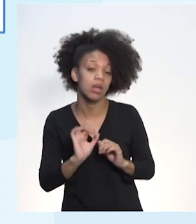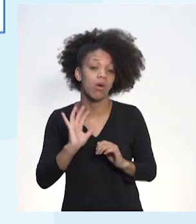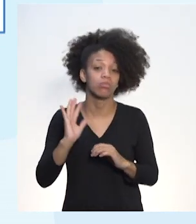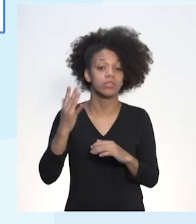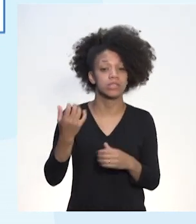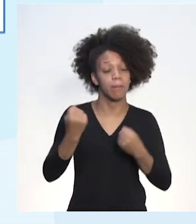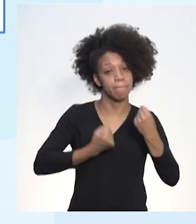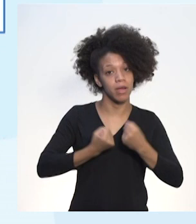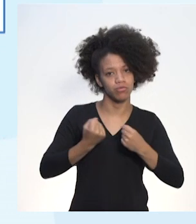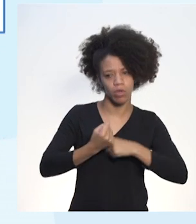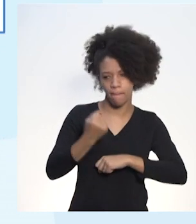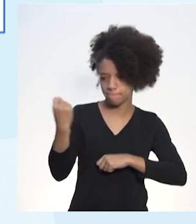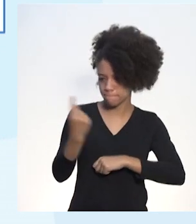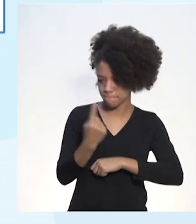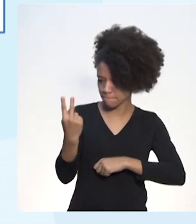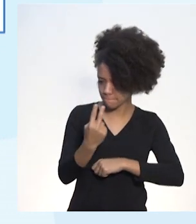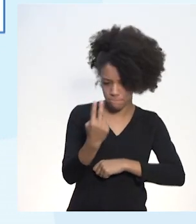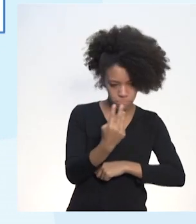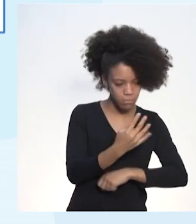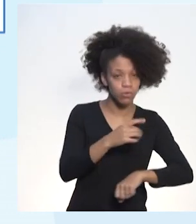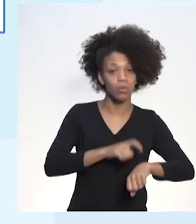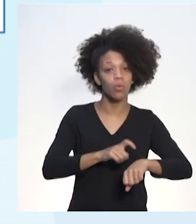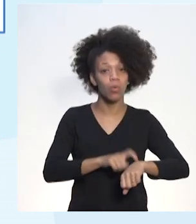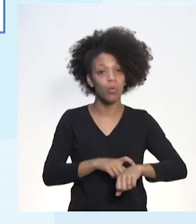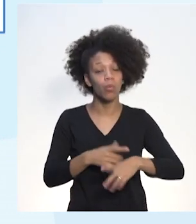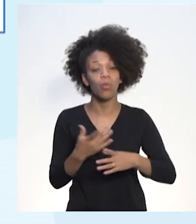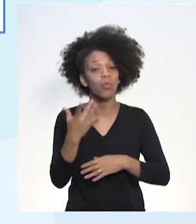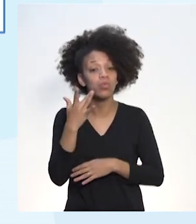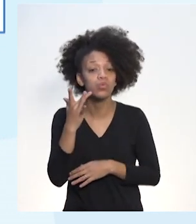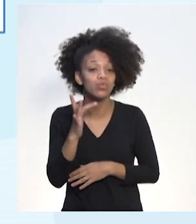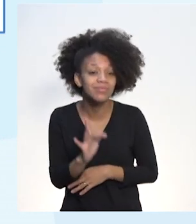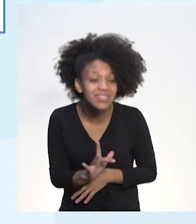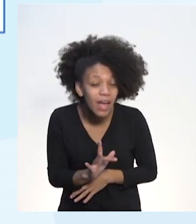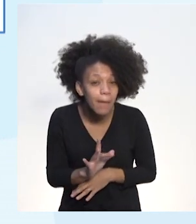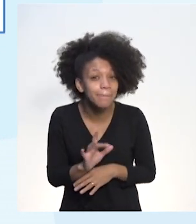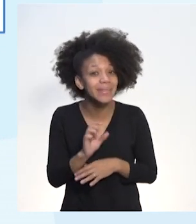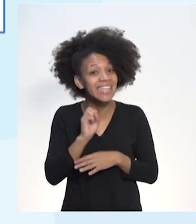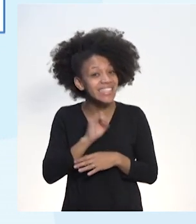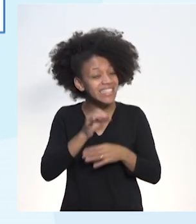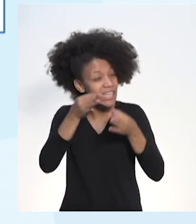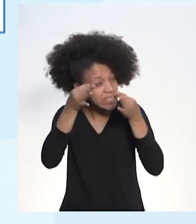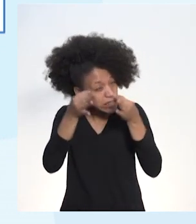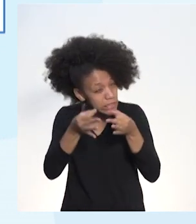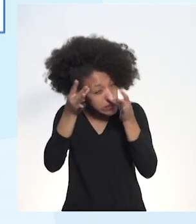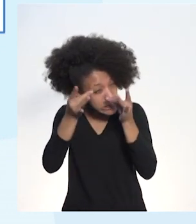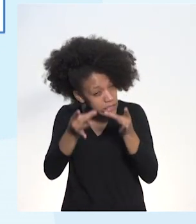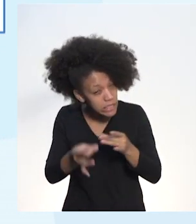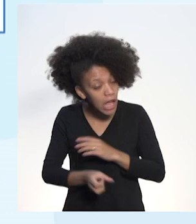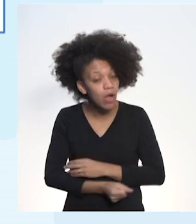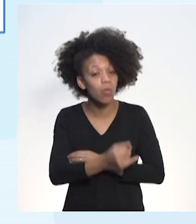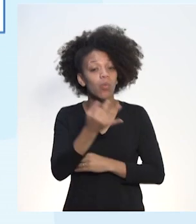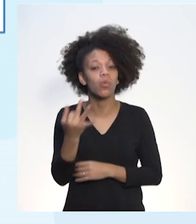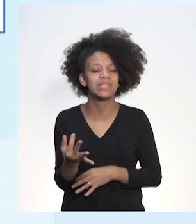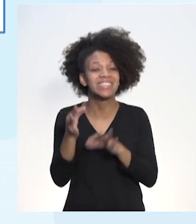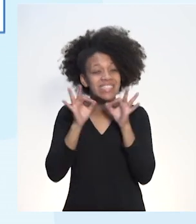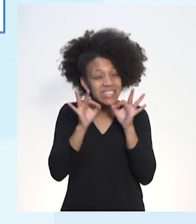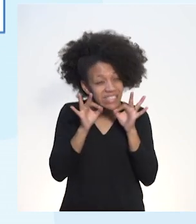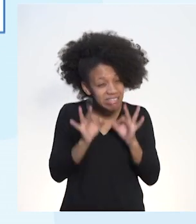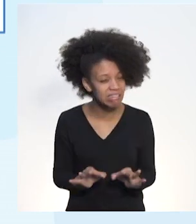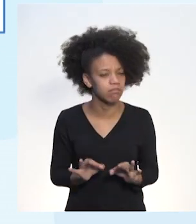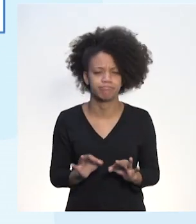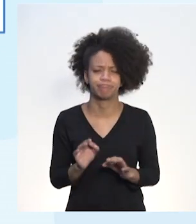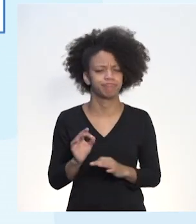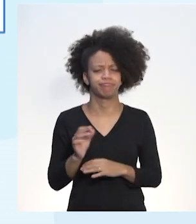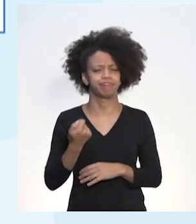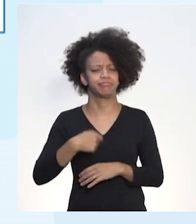carros contabilizada no período em questão, não é possível precisar a quantidade